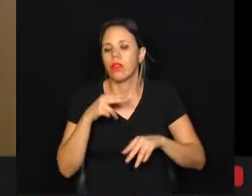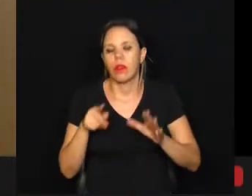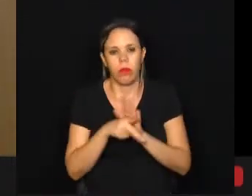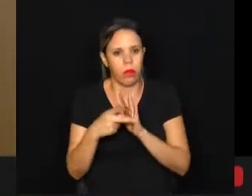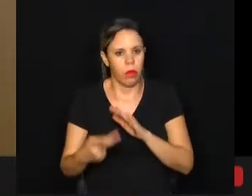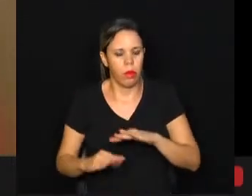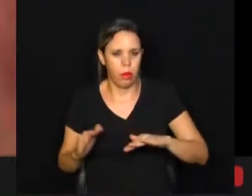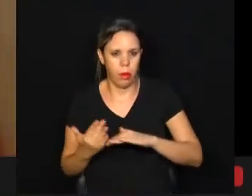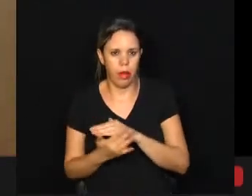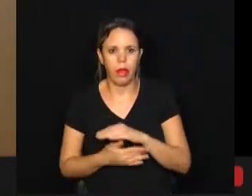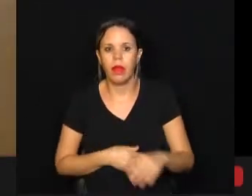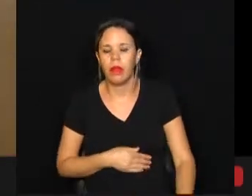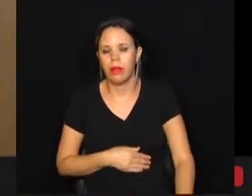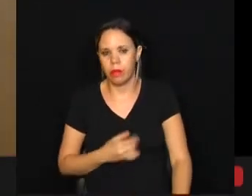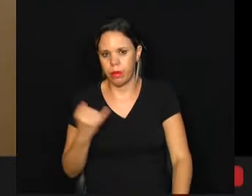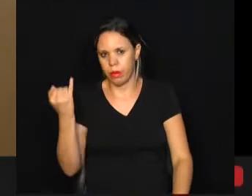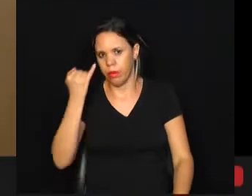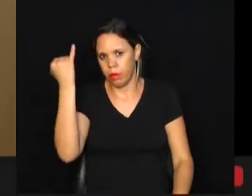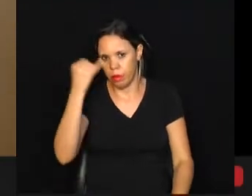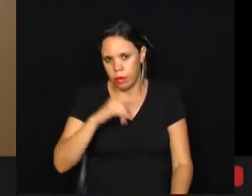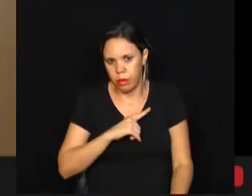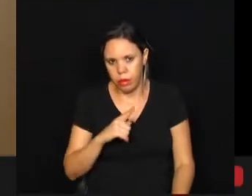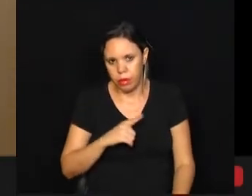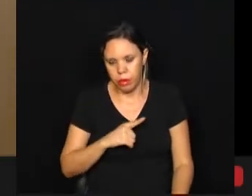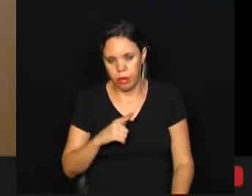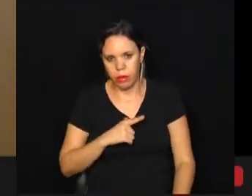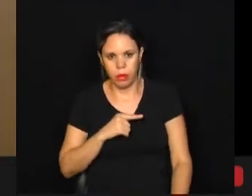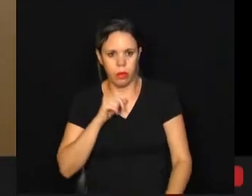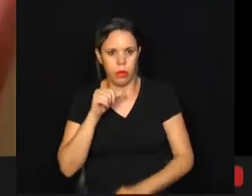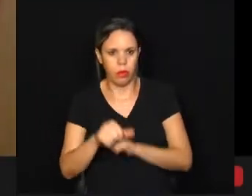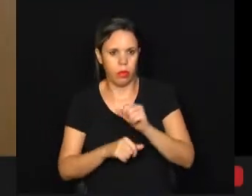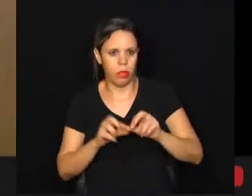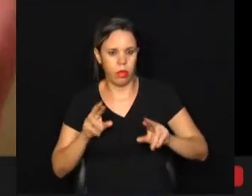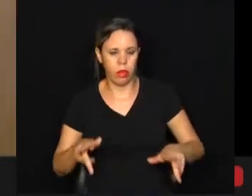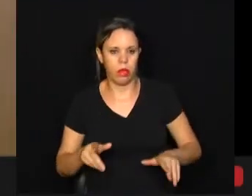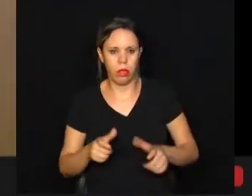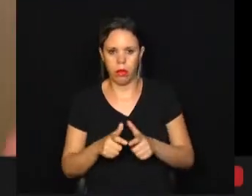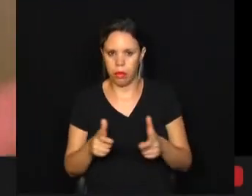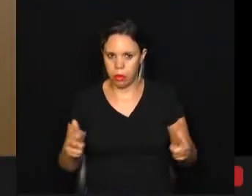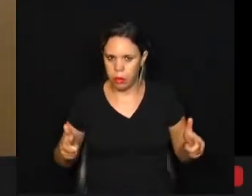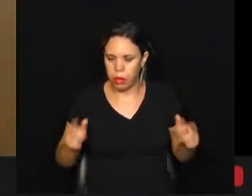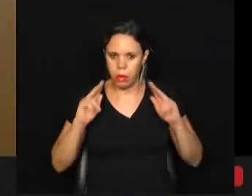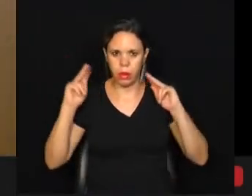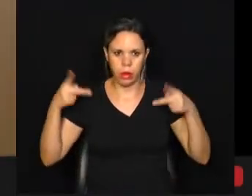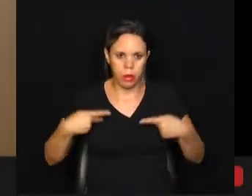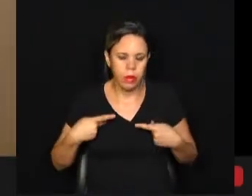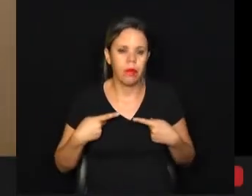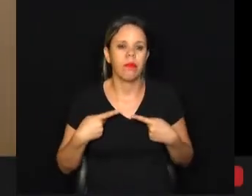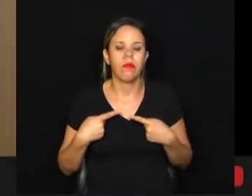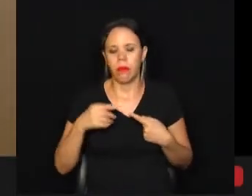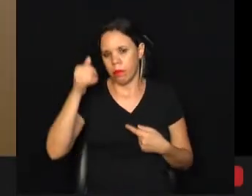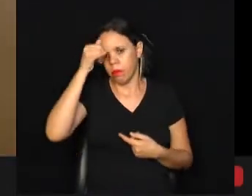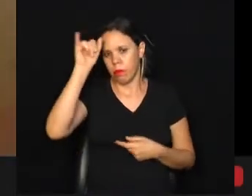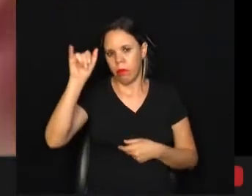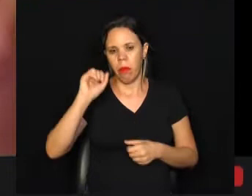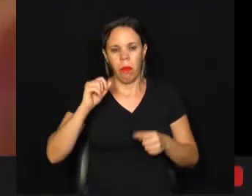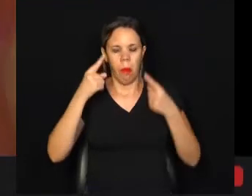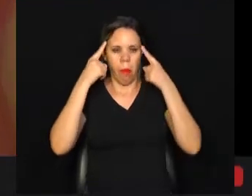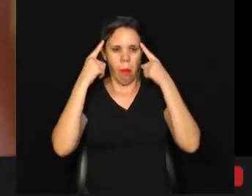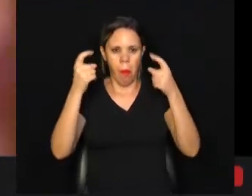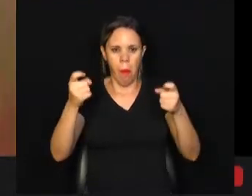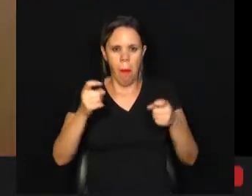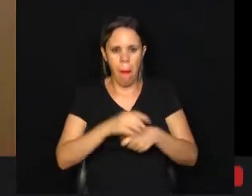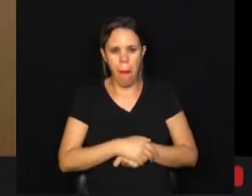bairro. E a importância que isso tem no impacto, no crescimento humano, no combate à violência,